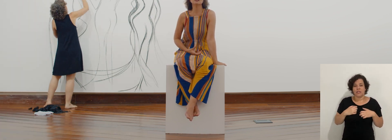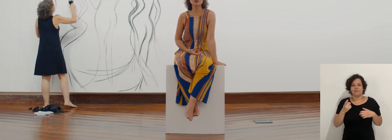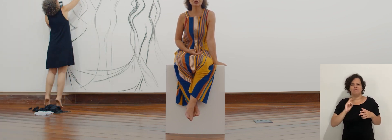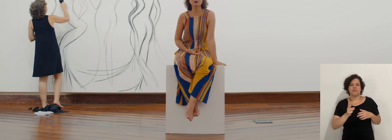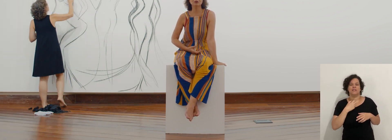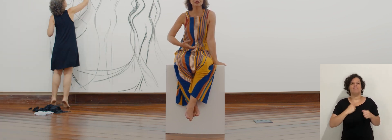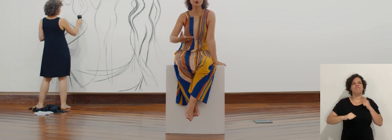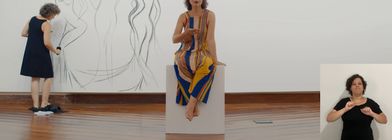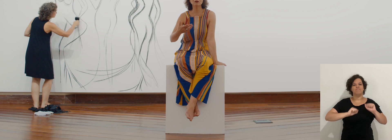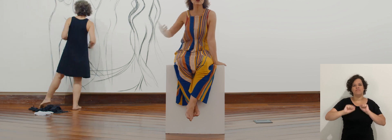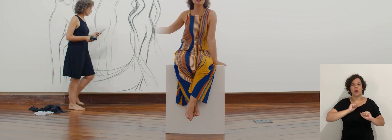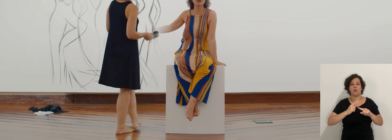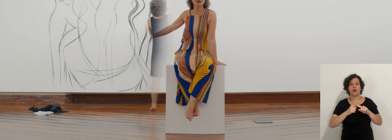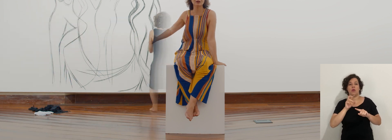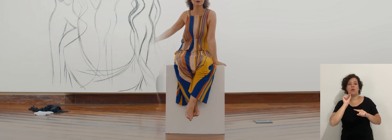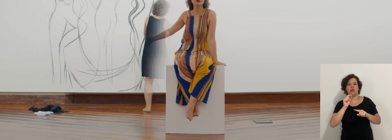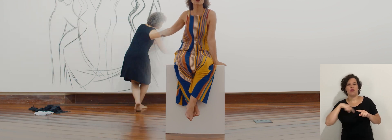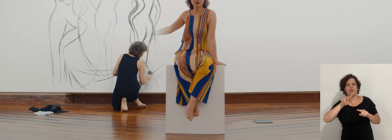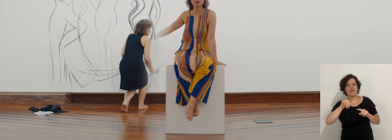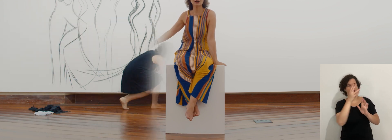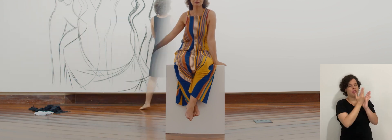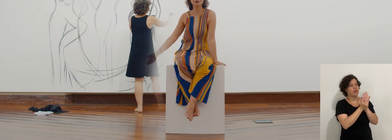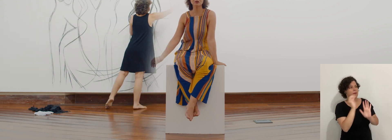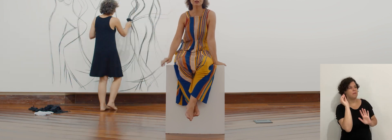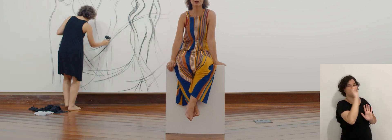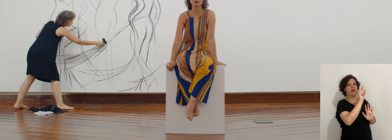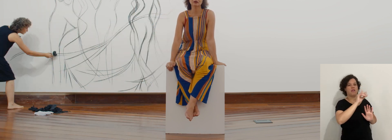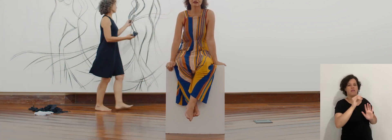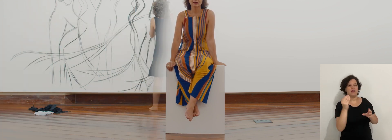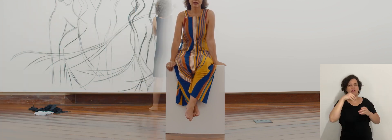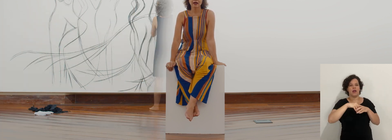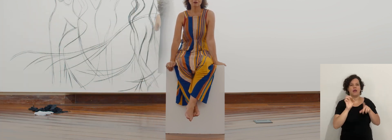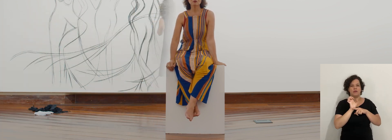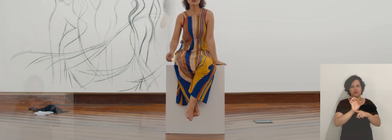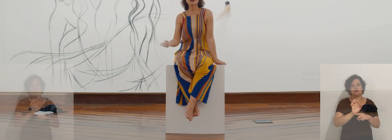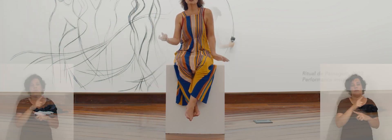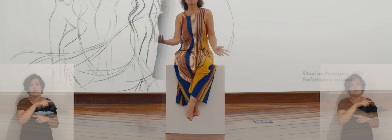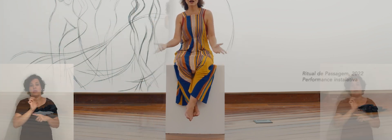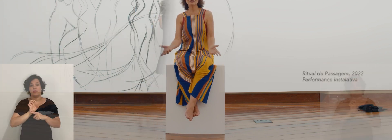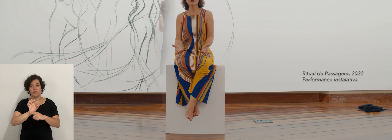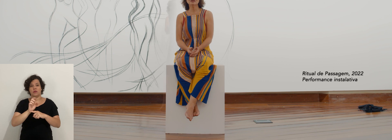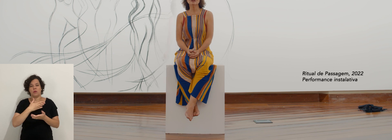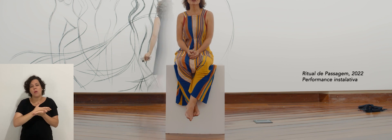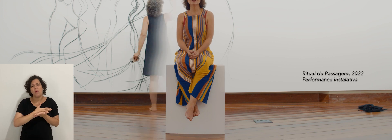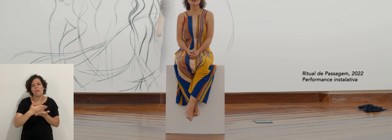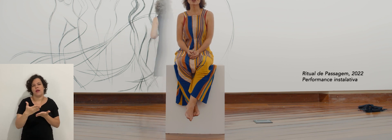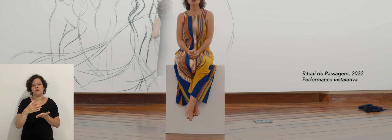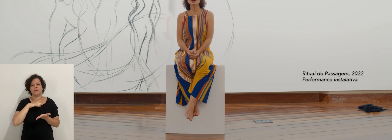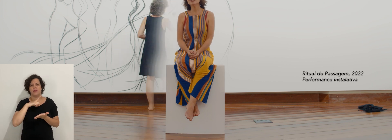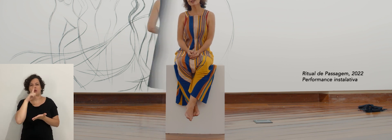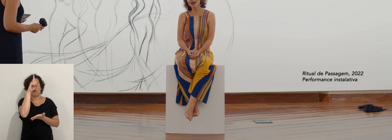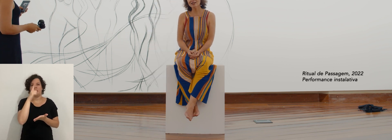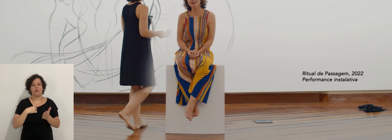uma expectativa, porque o que for desenhado vai ficar para a exposição. É uma exposição que parte